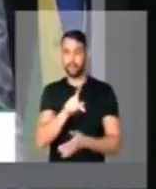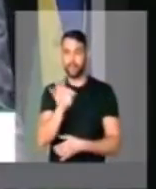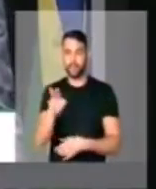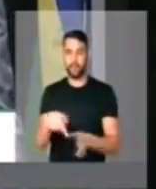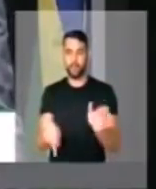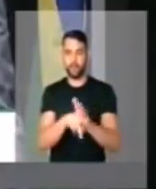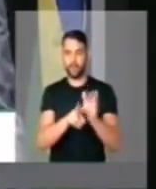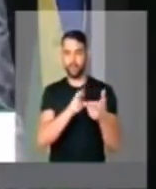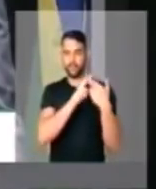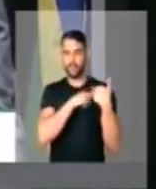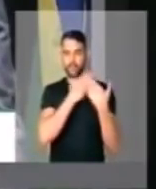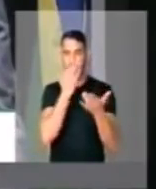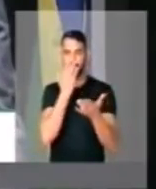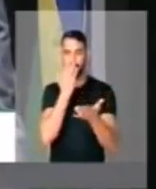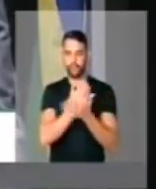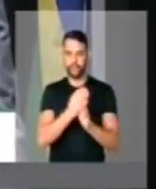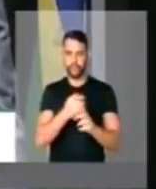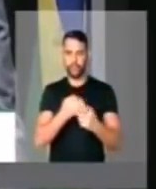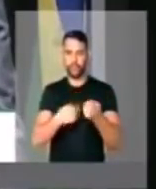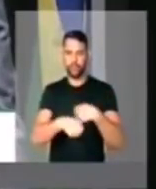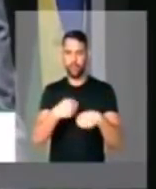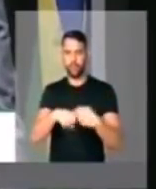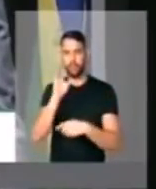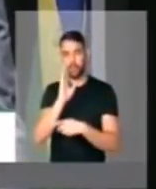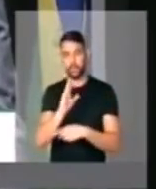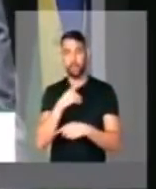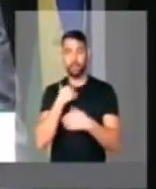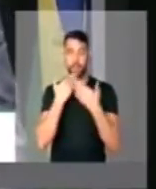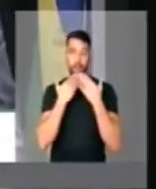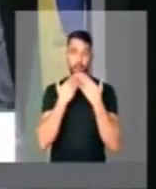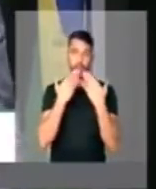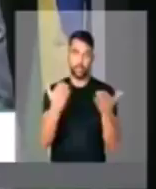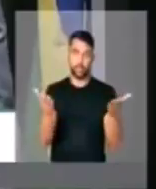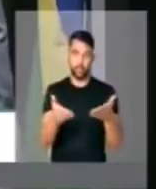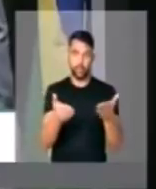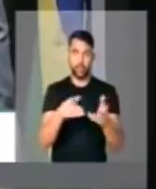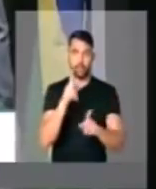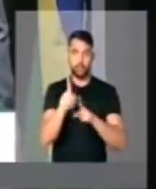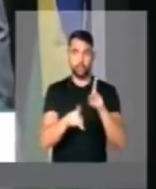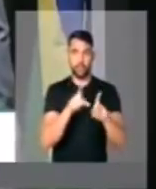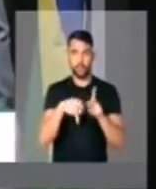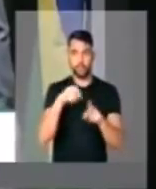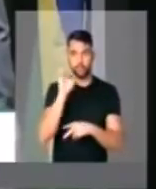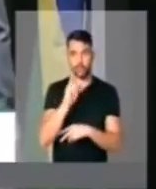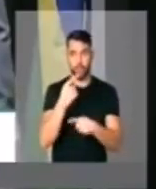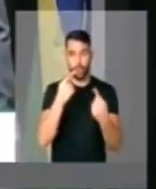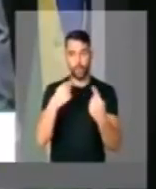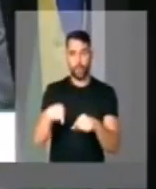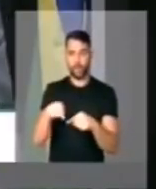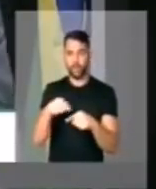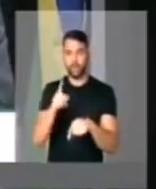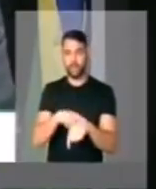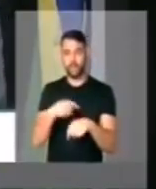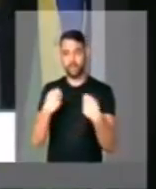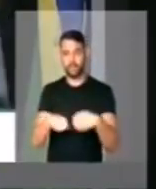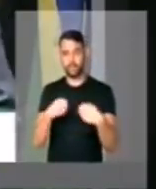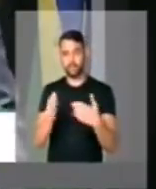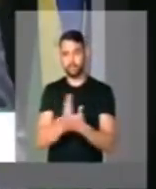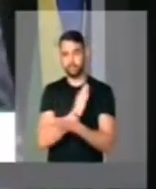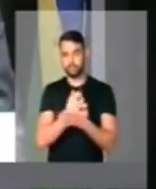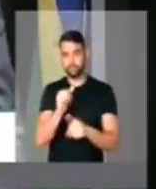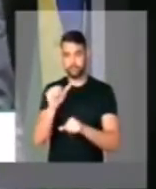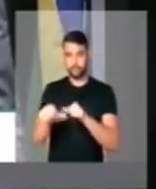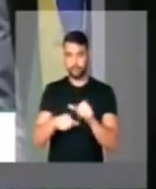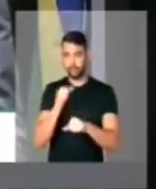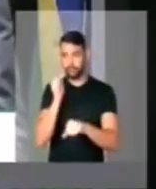próprio responsável por ter quebrado o Brasil e por estar colocando hoje a população brasileira contra a parede na necessidade não só